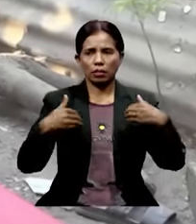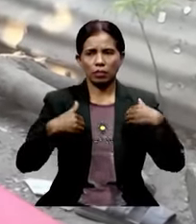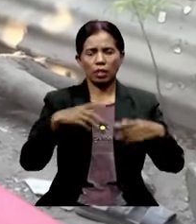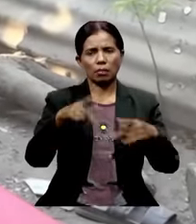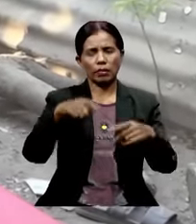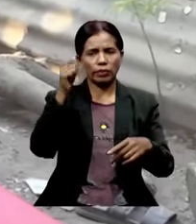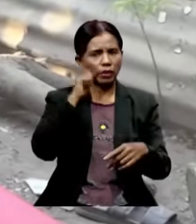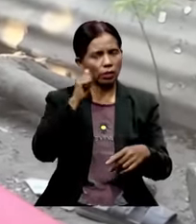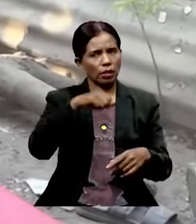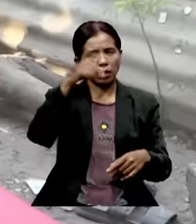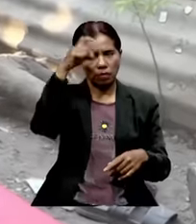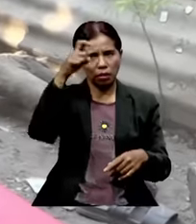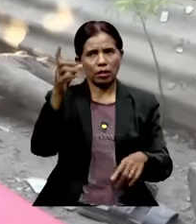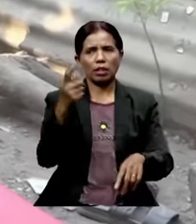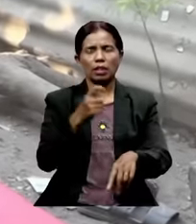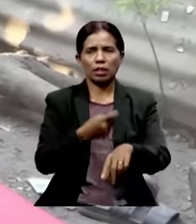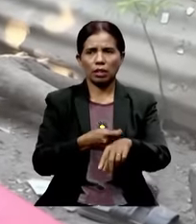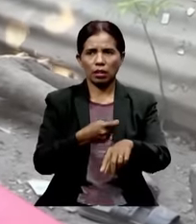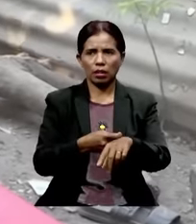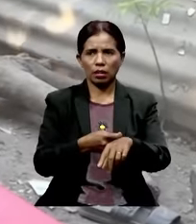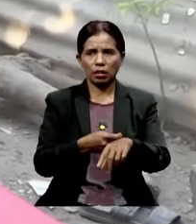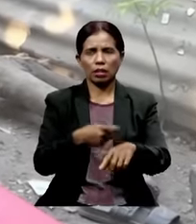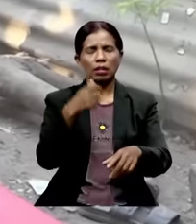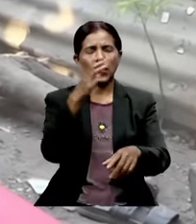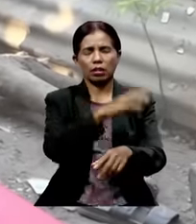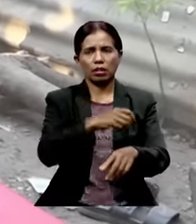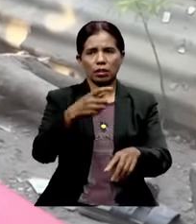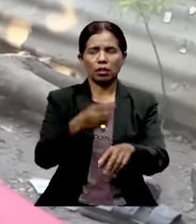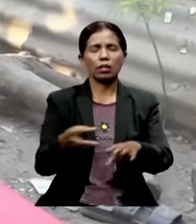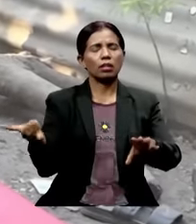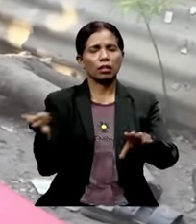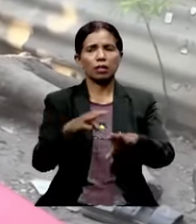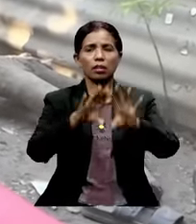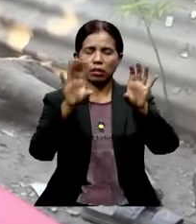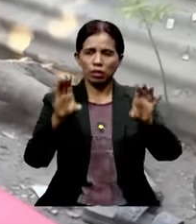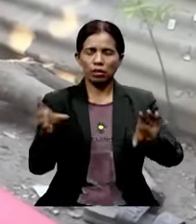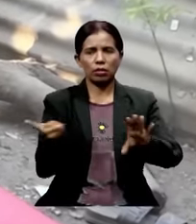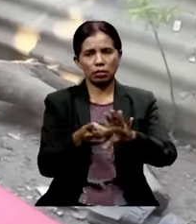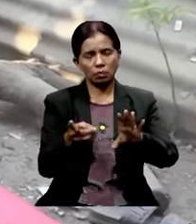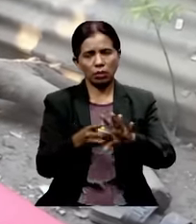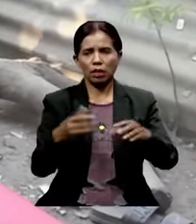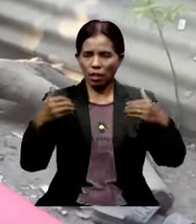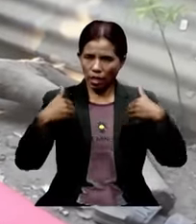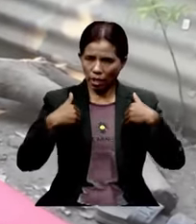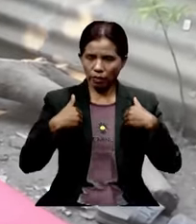guida. Tempo português, né? Sura te guia outro. Uau!